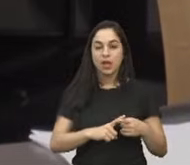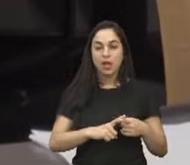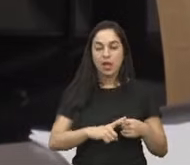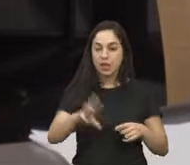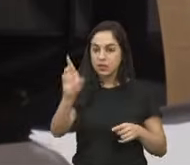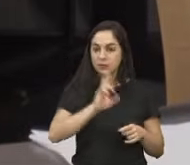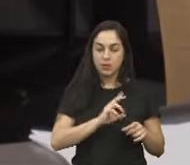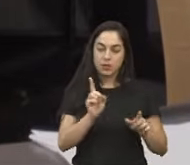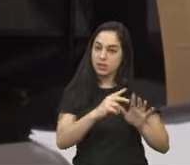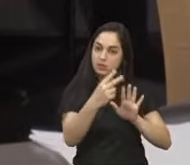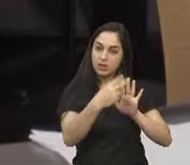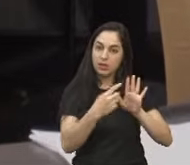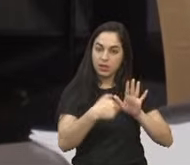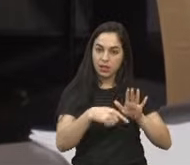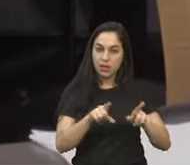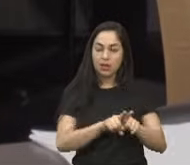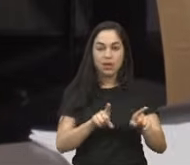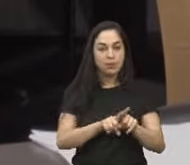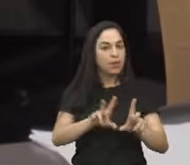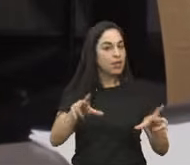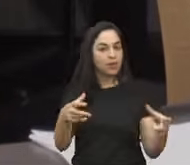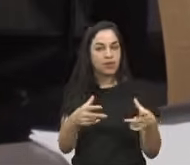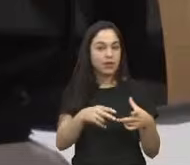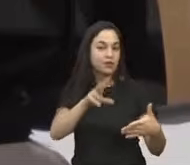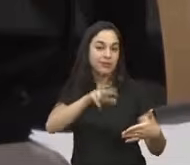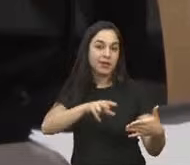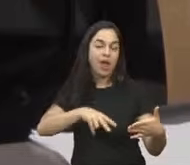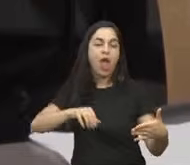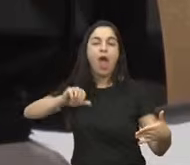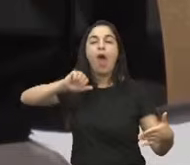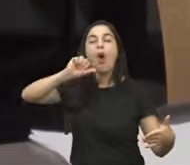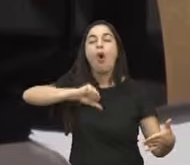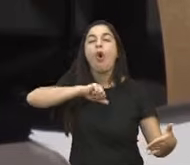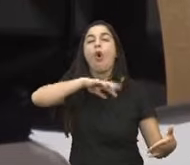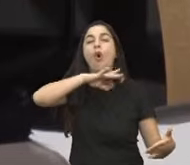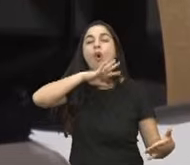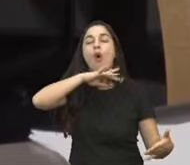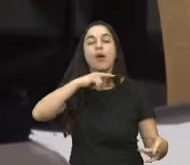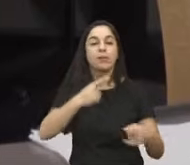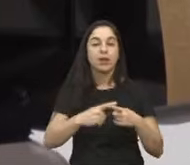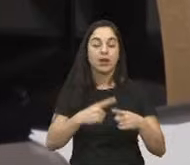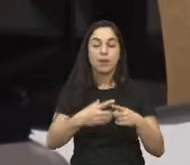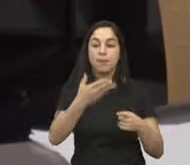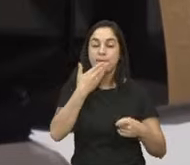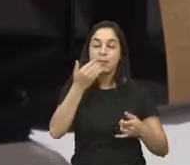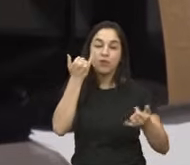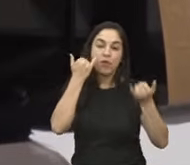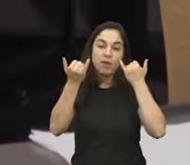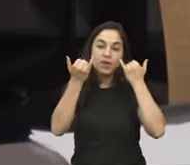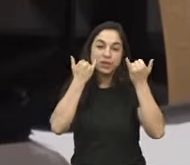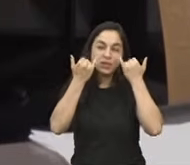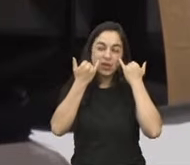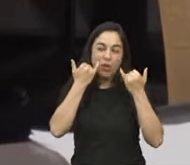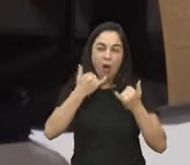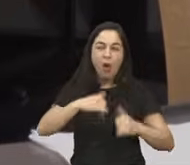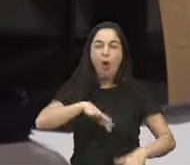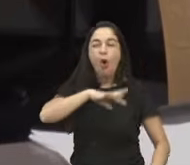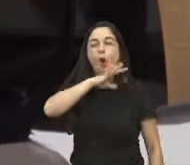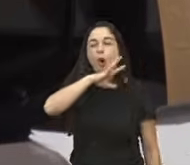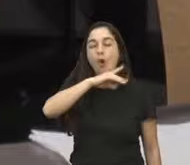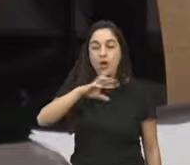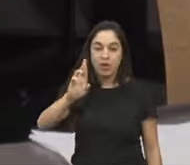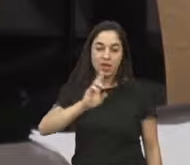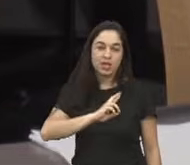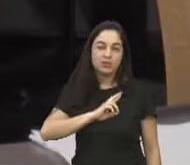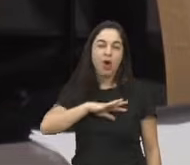as respostas não serão lidas também na TV Câmara. Isso é muito ruim, porque as respostas dos pedidos de informação estão vindo muito mal escritas, muito